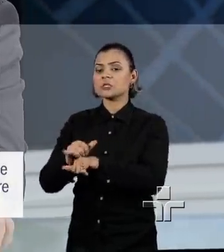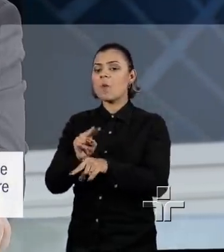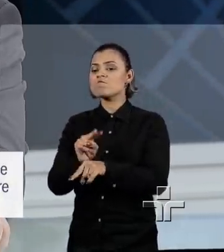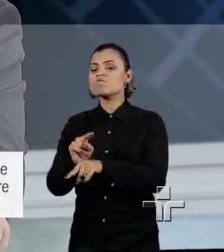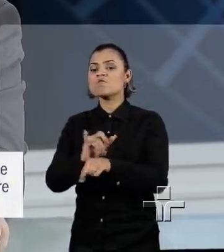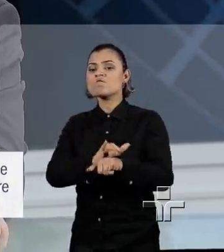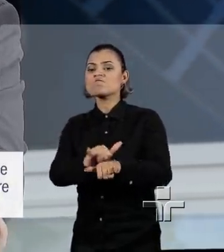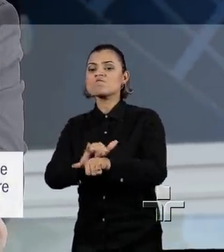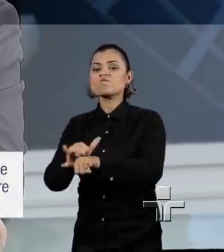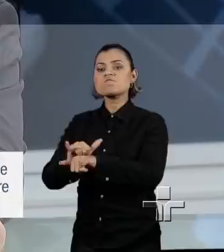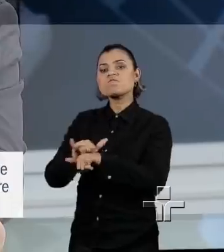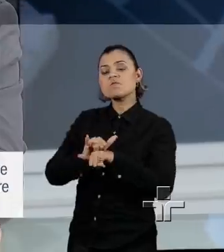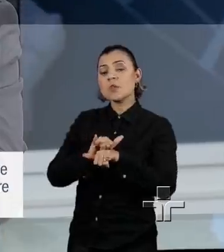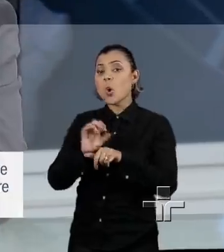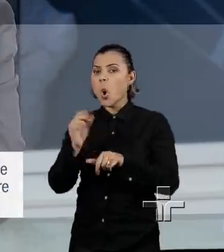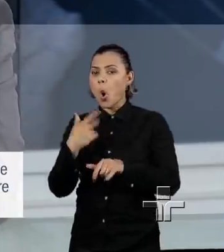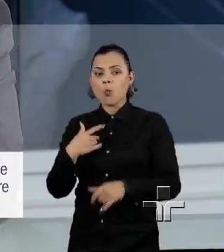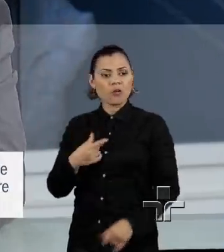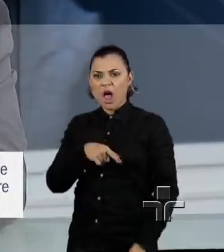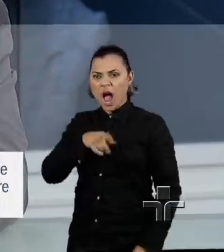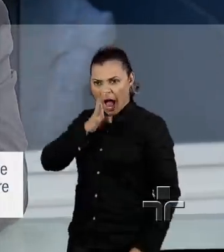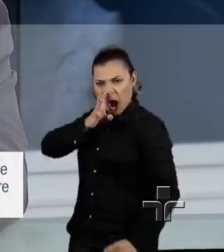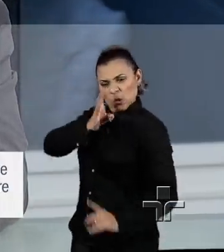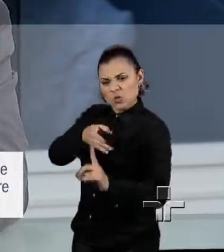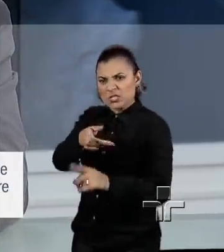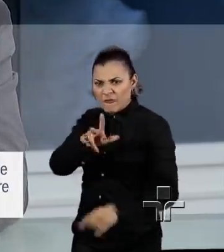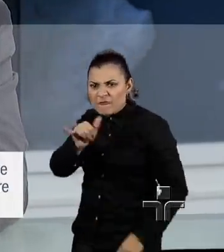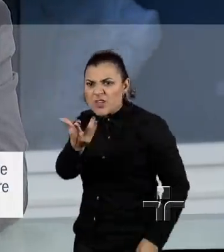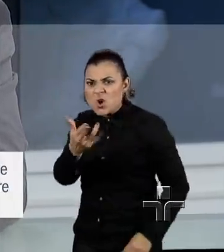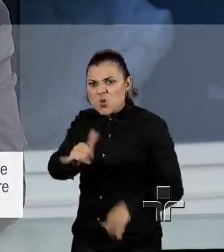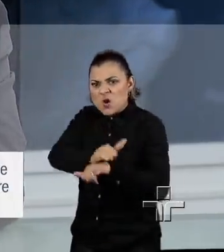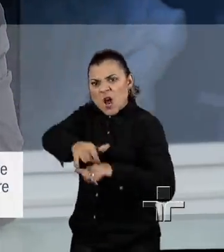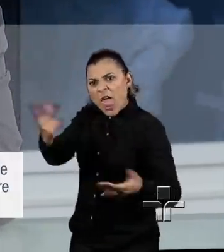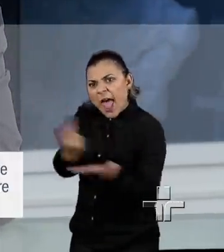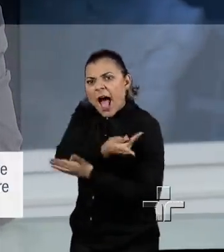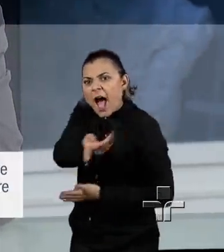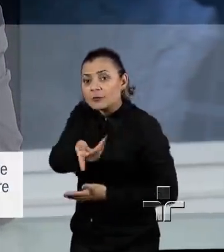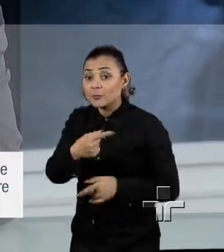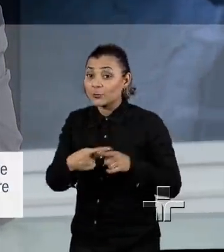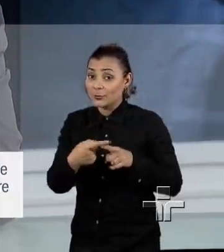para atacar uma operação que dividiu o país durante um período e que